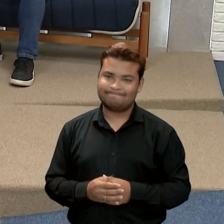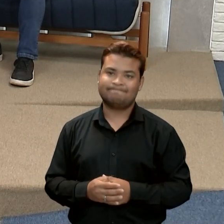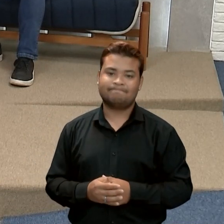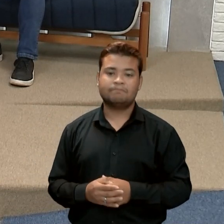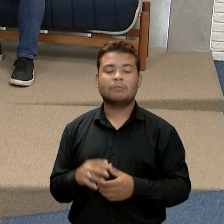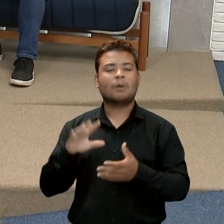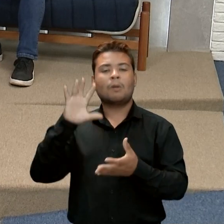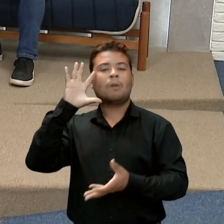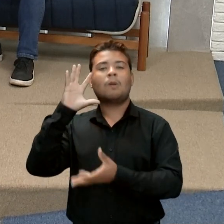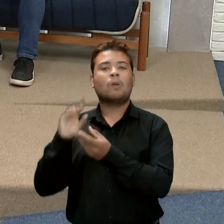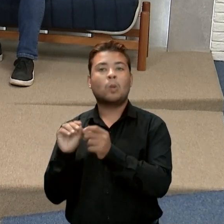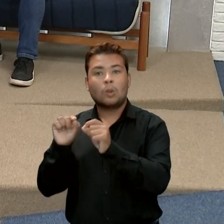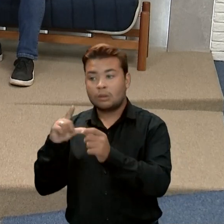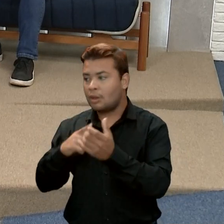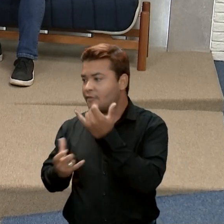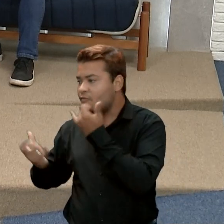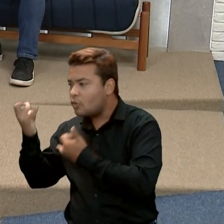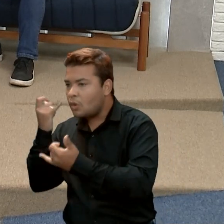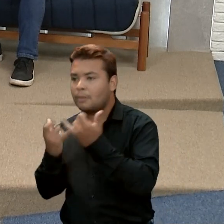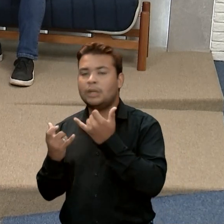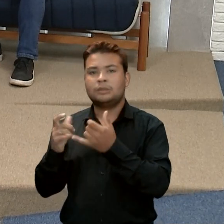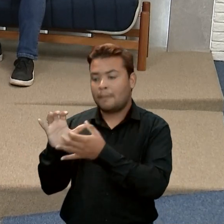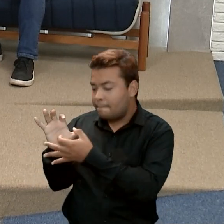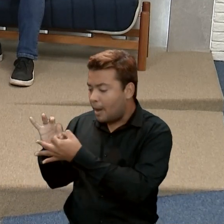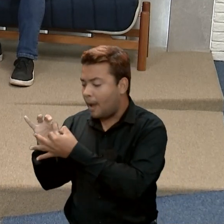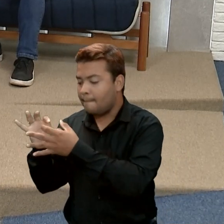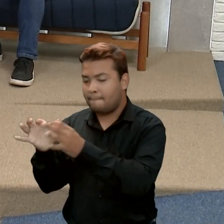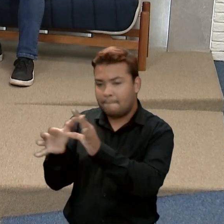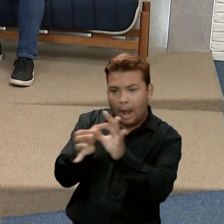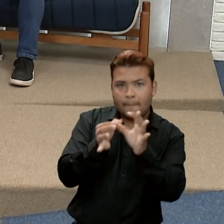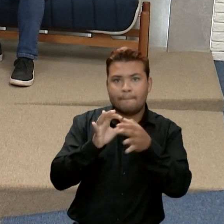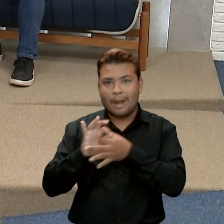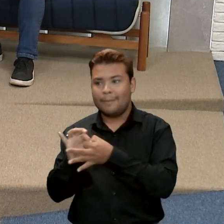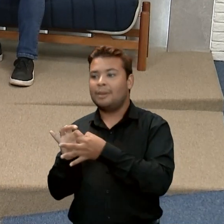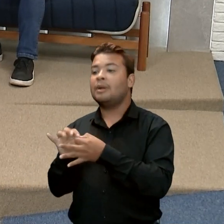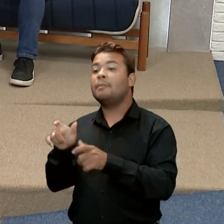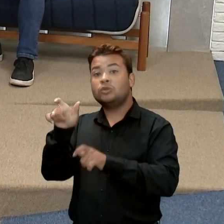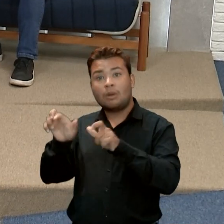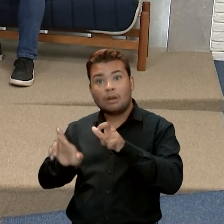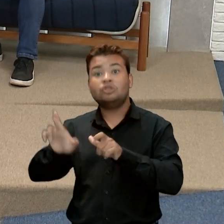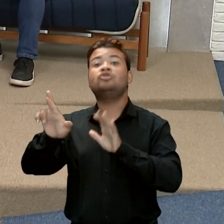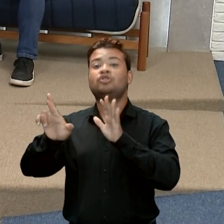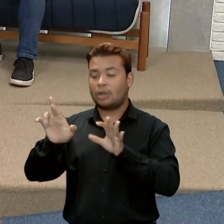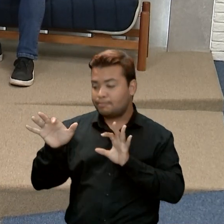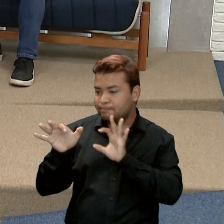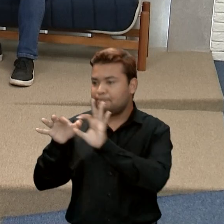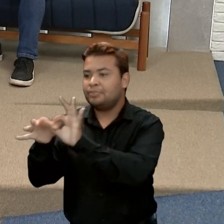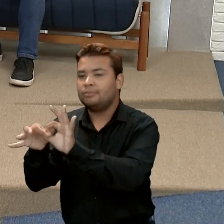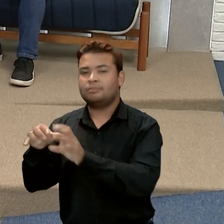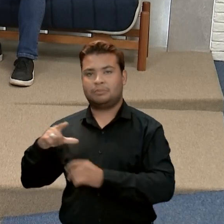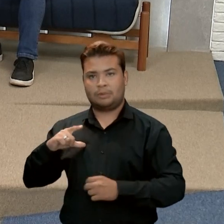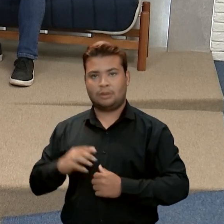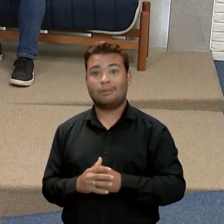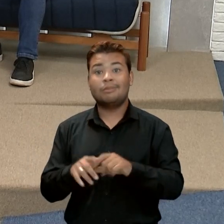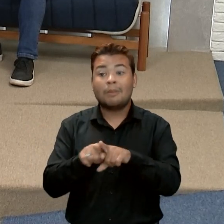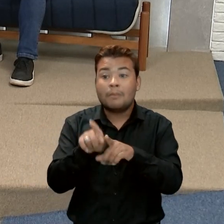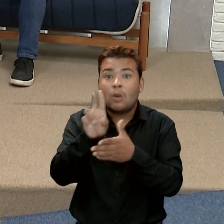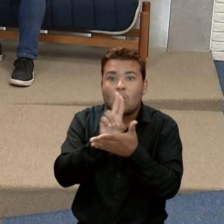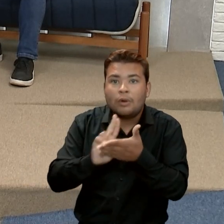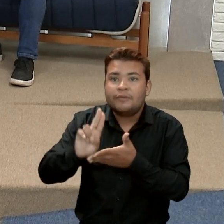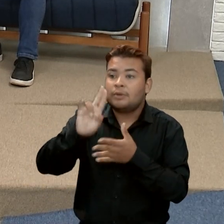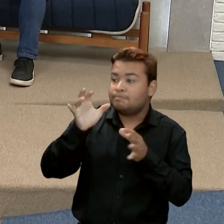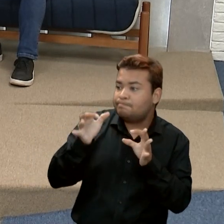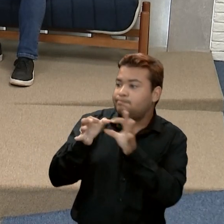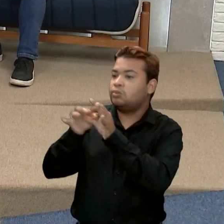de informações e conexões com quem já está à frente também nesse sentido. A internacionalização, inclusive, da universidade ajuda muito